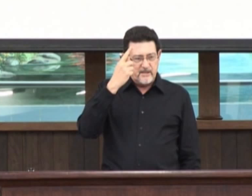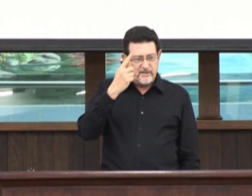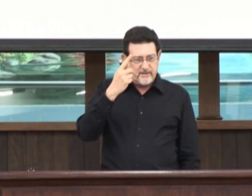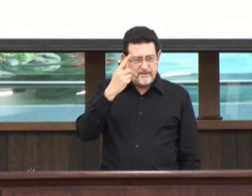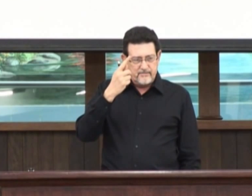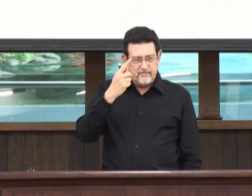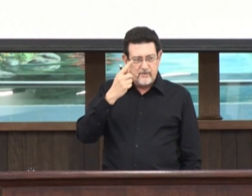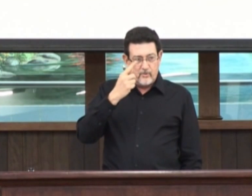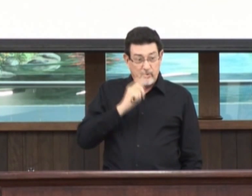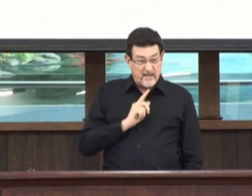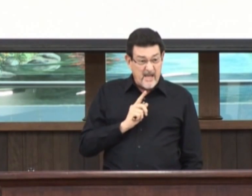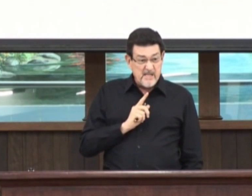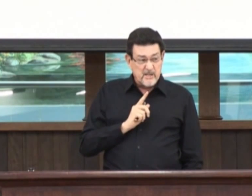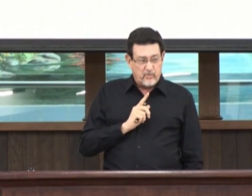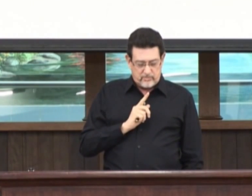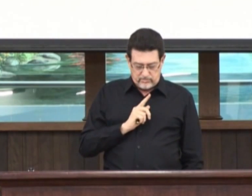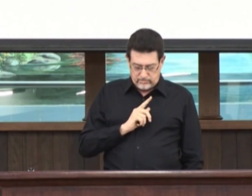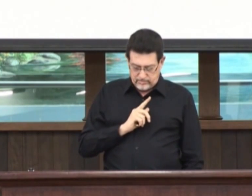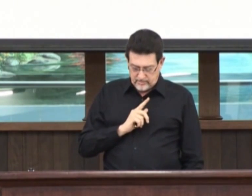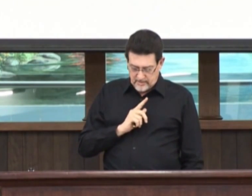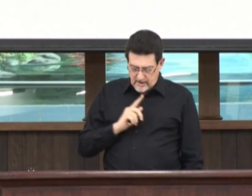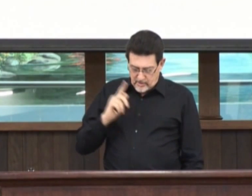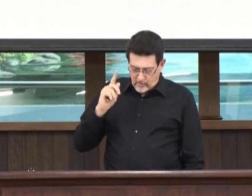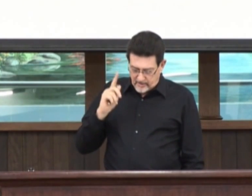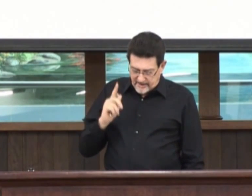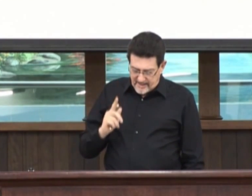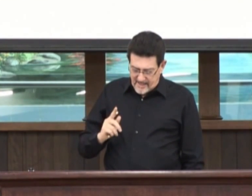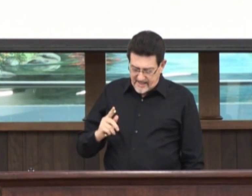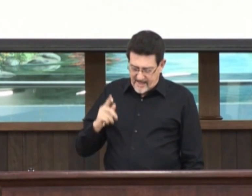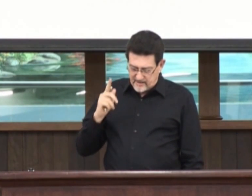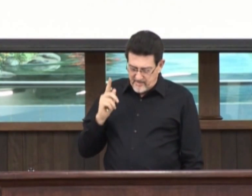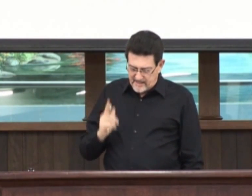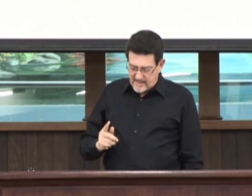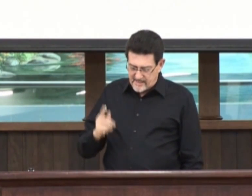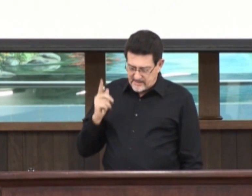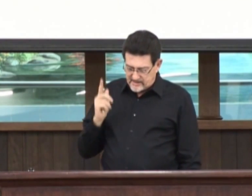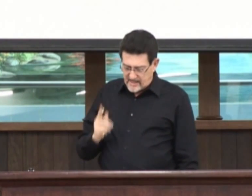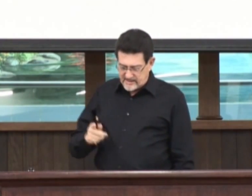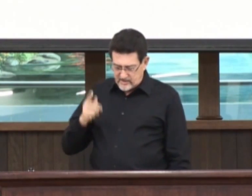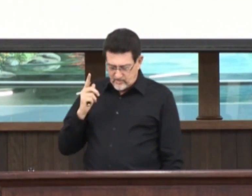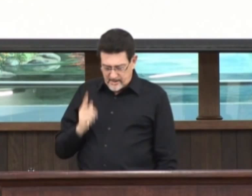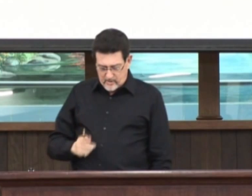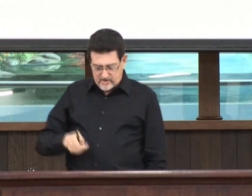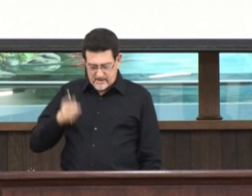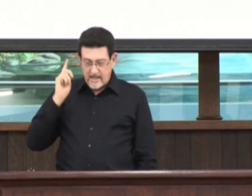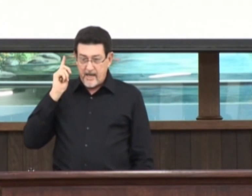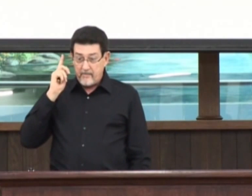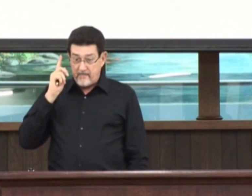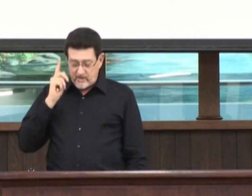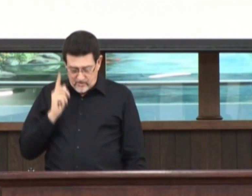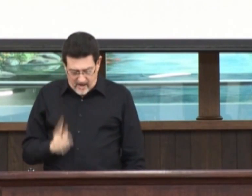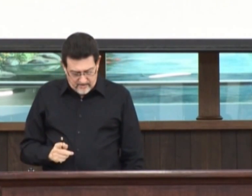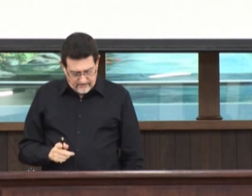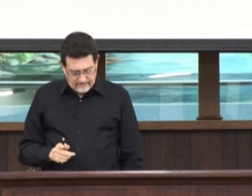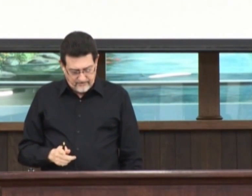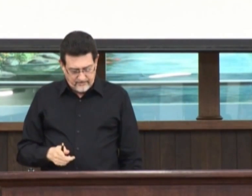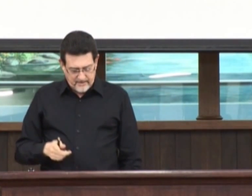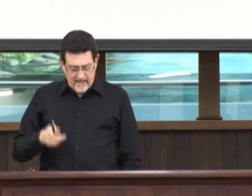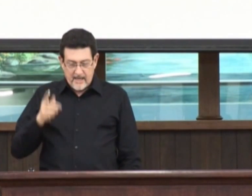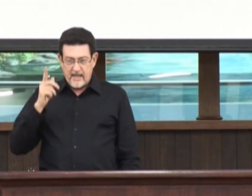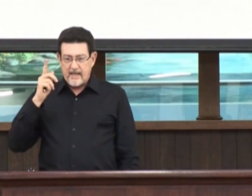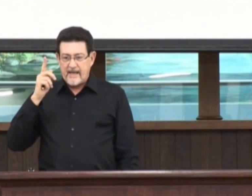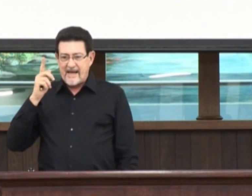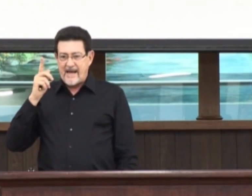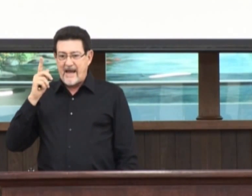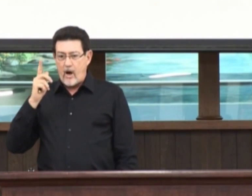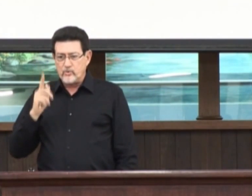E existe o teísmo, doutrina que admite a existência de um Deus pessoal,